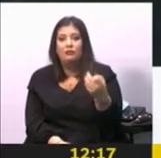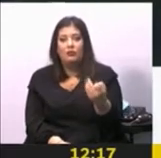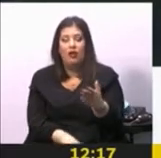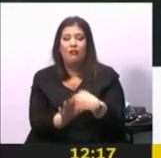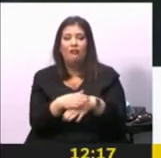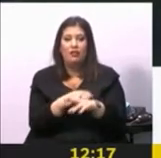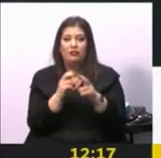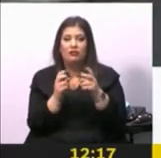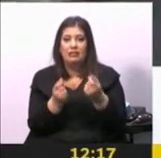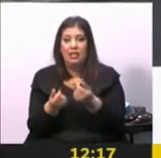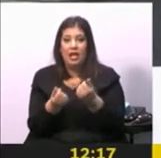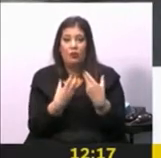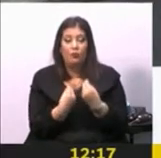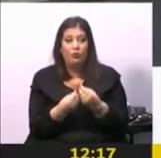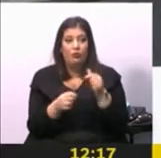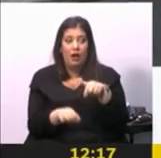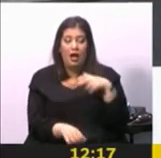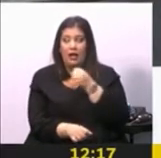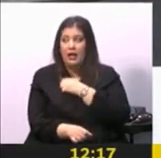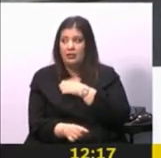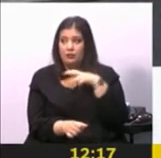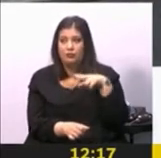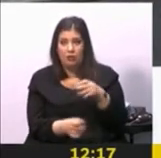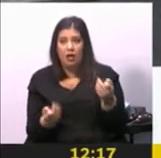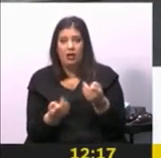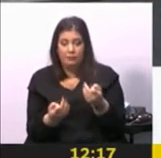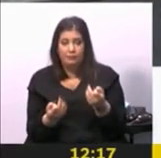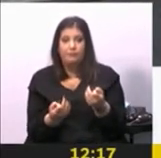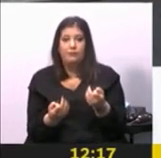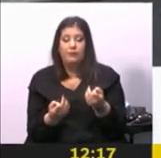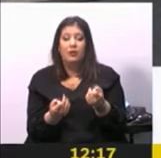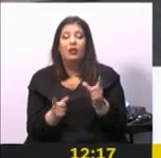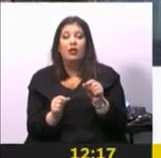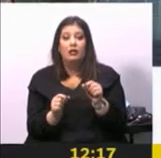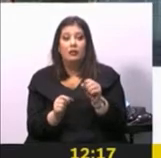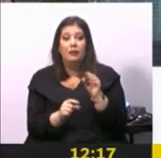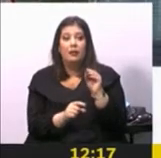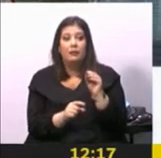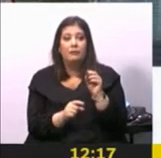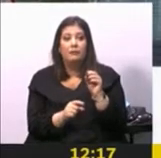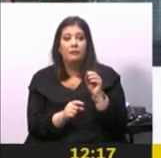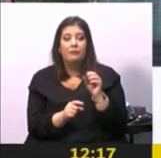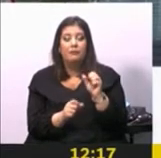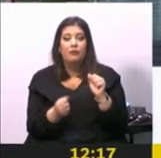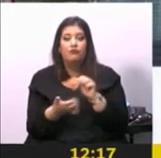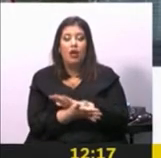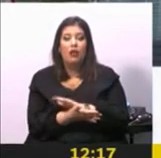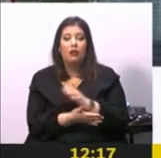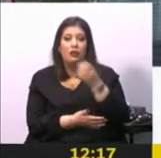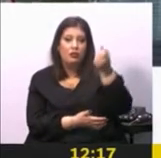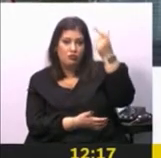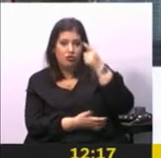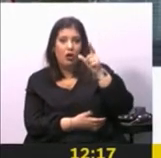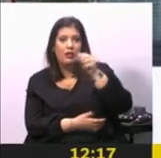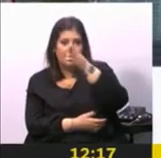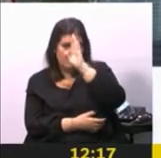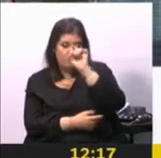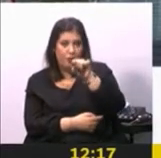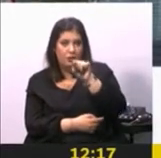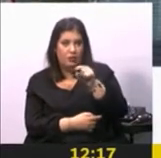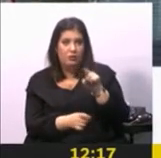série de investimentos imobiliários em Portugal, investimentos nos mídias, no banco, no Jornal Sol em particular, e no Sporting.